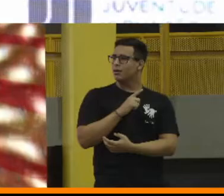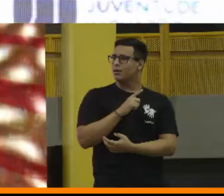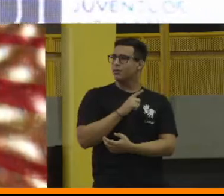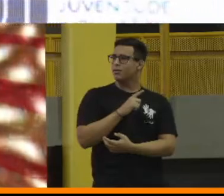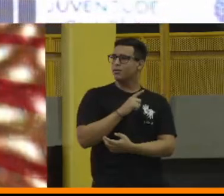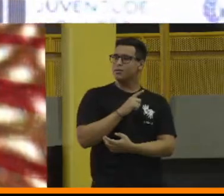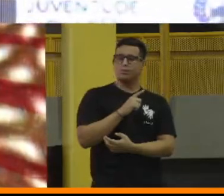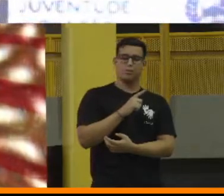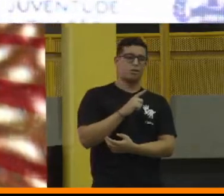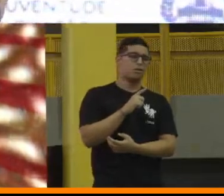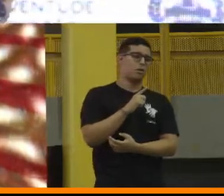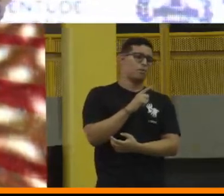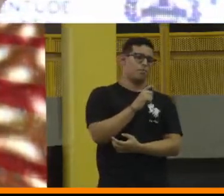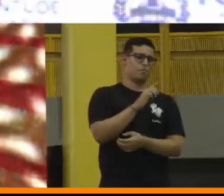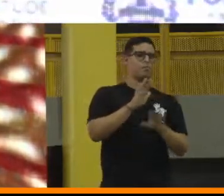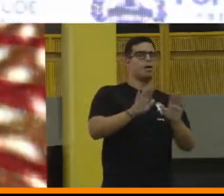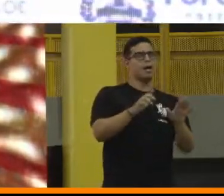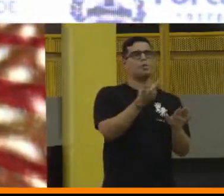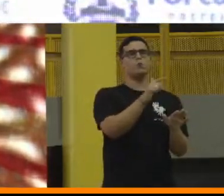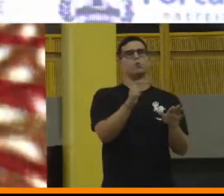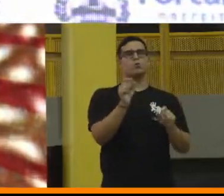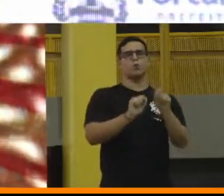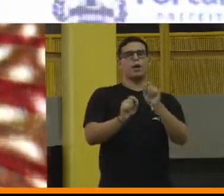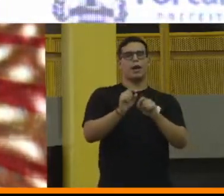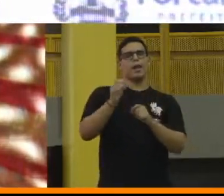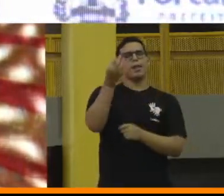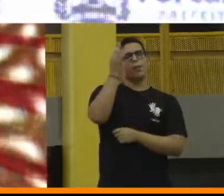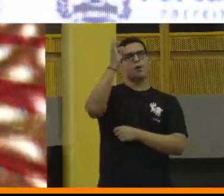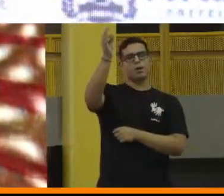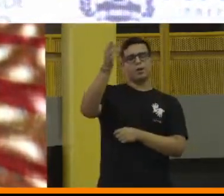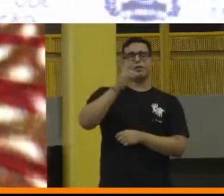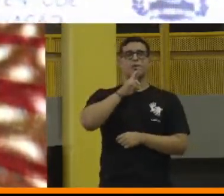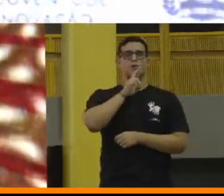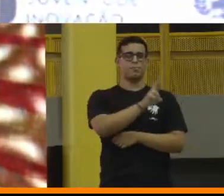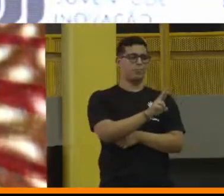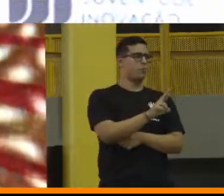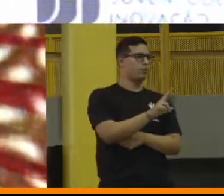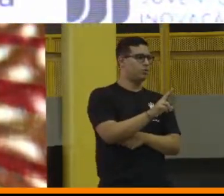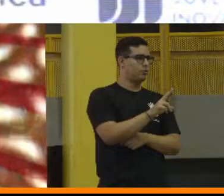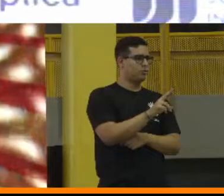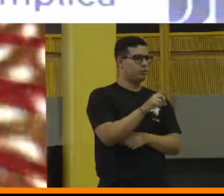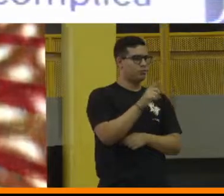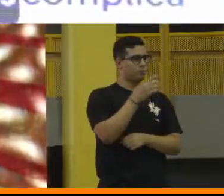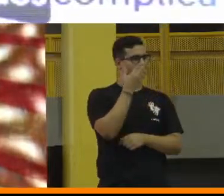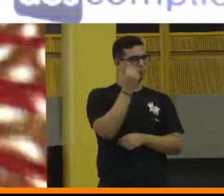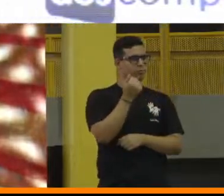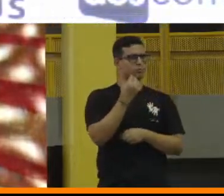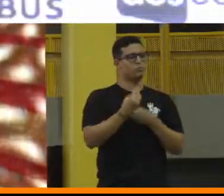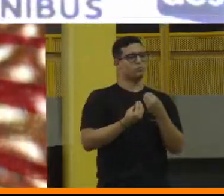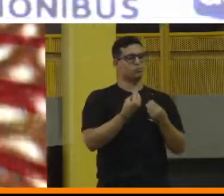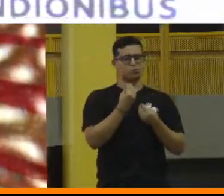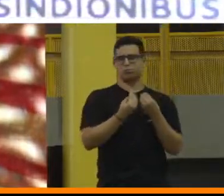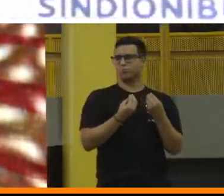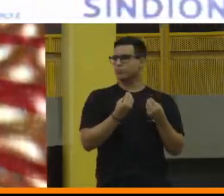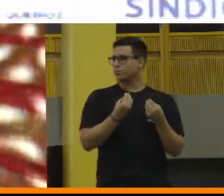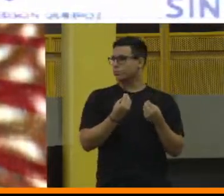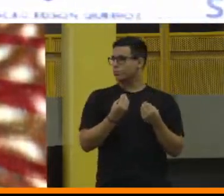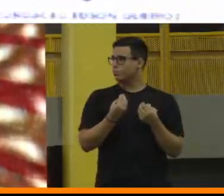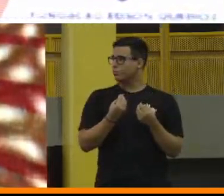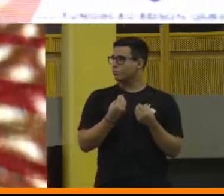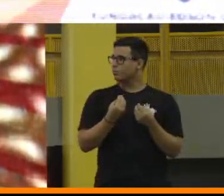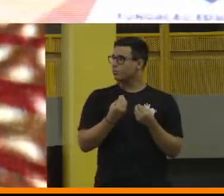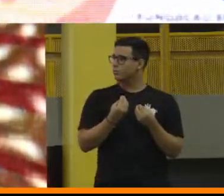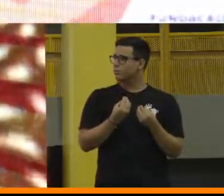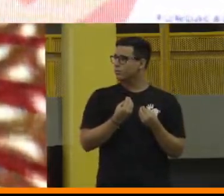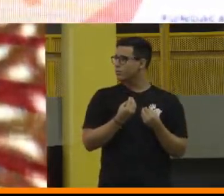também conhecido como TRI. Vocês sabem como é que agora se elabora uma questão? Eles